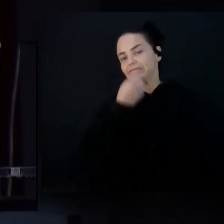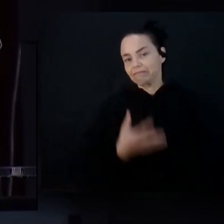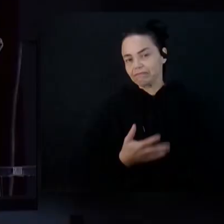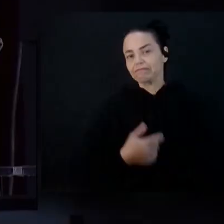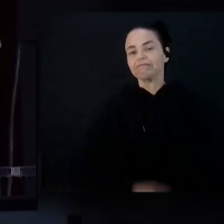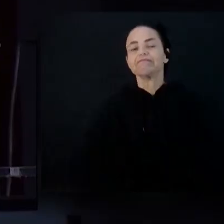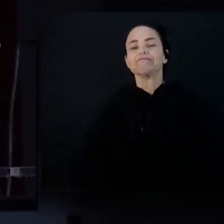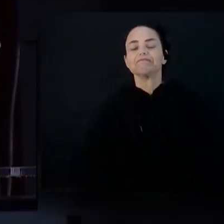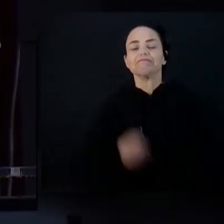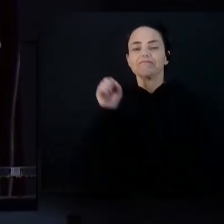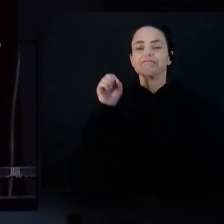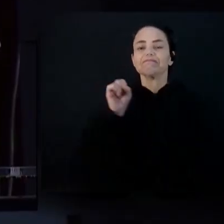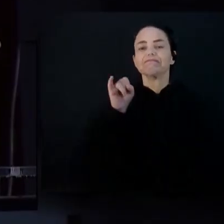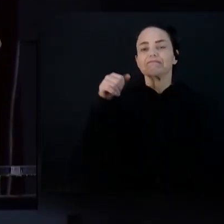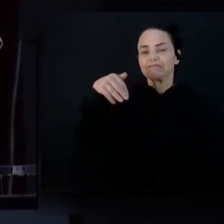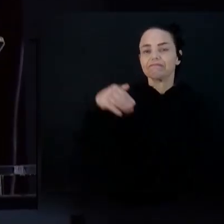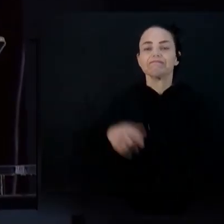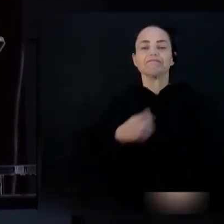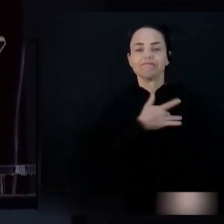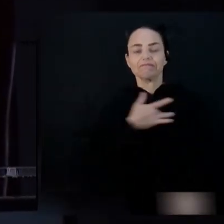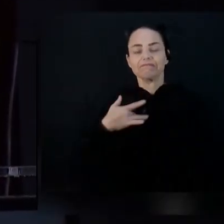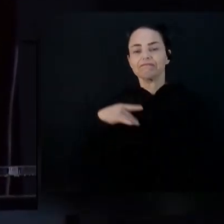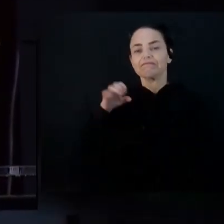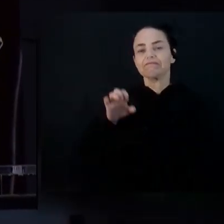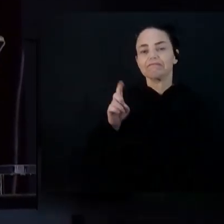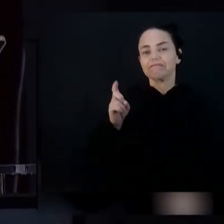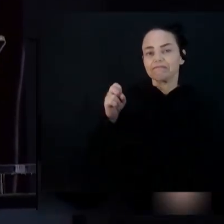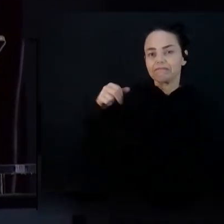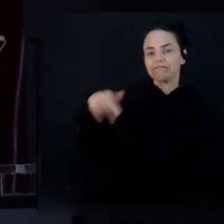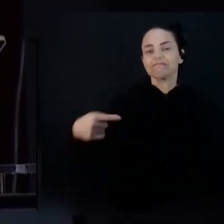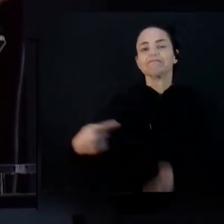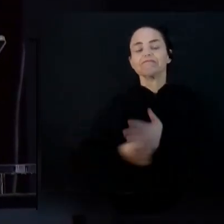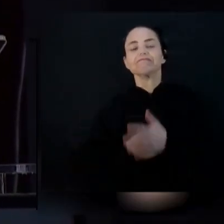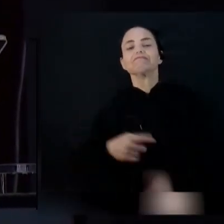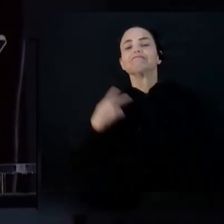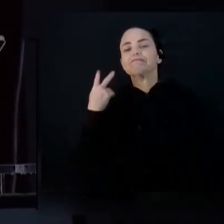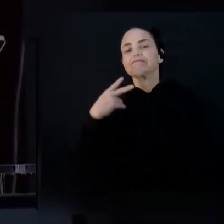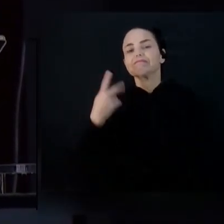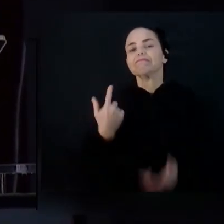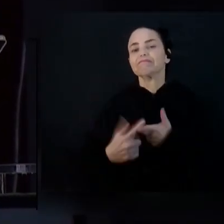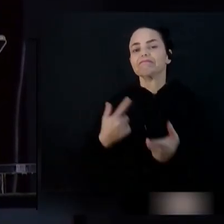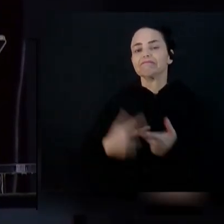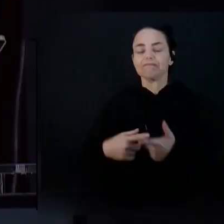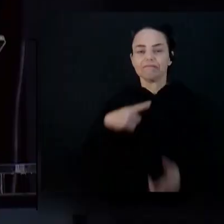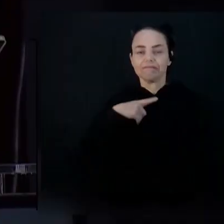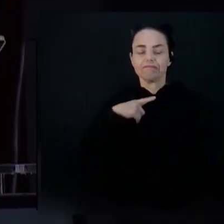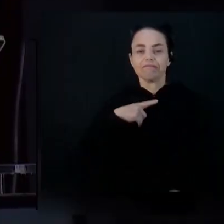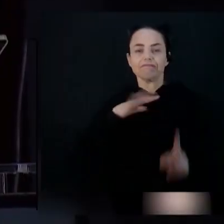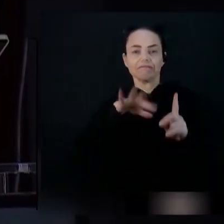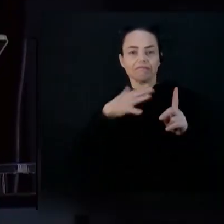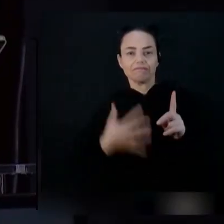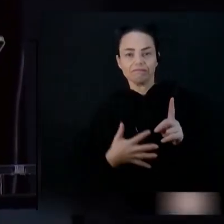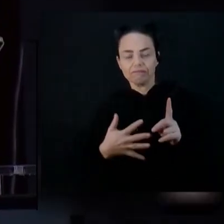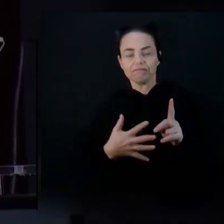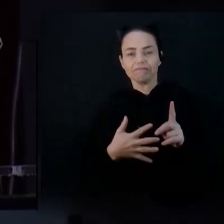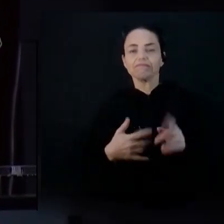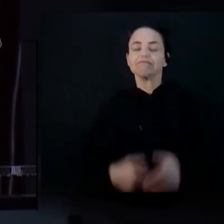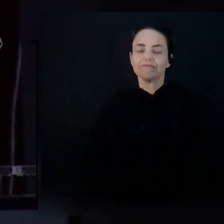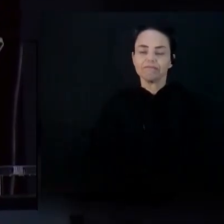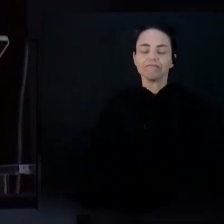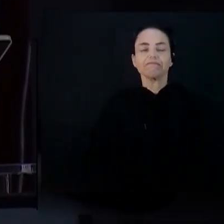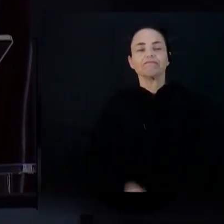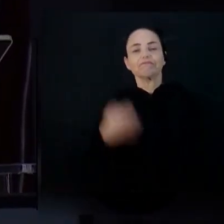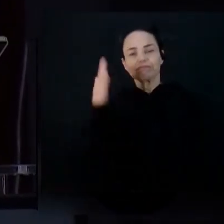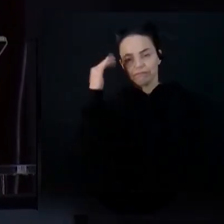Saúde, do Edson, que me perguntou: vereador, por que só tem homenagem para categorias famosas? Por que só